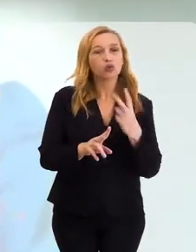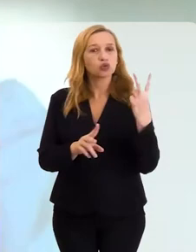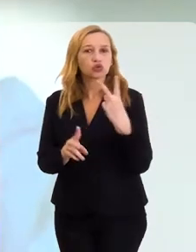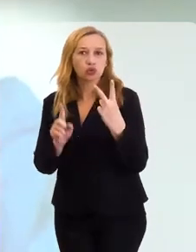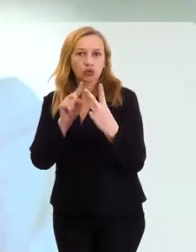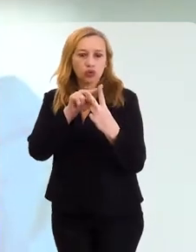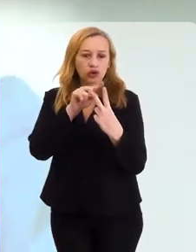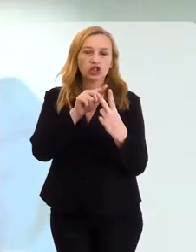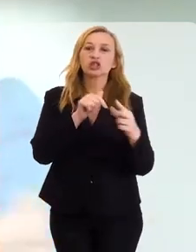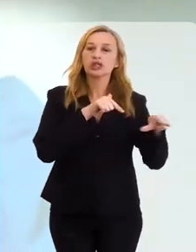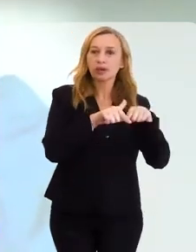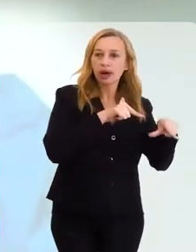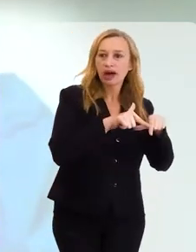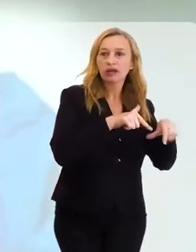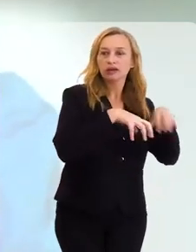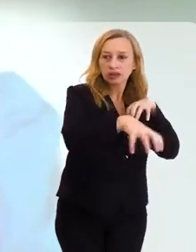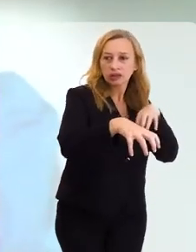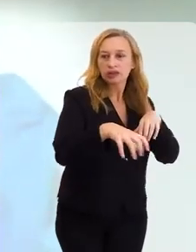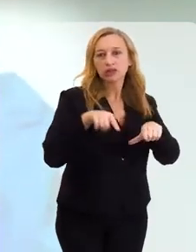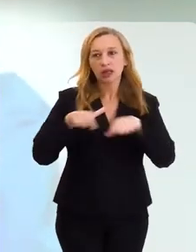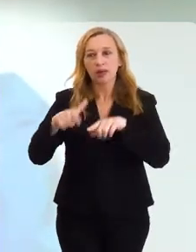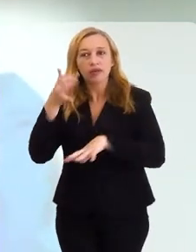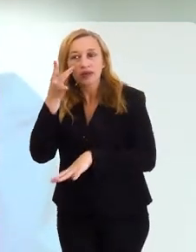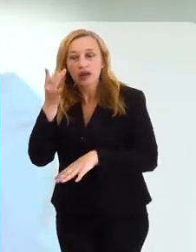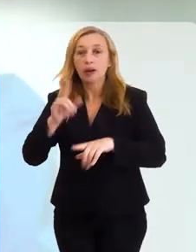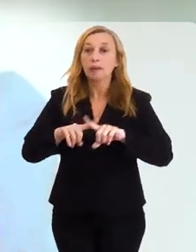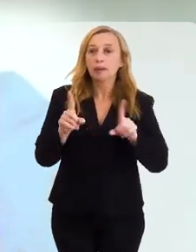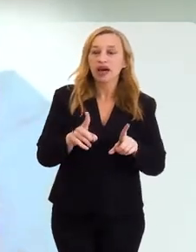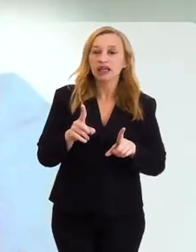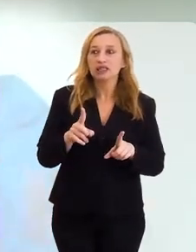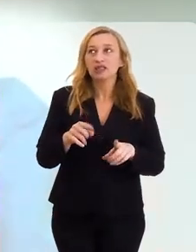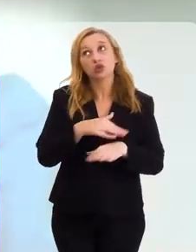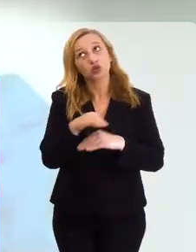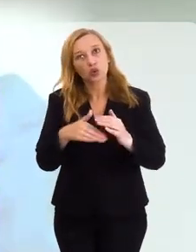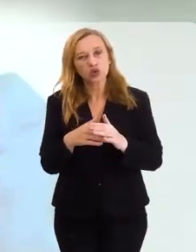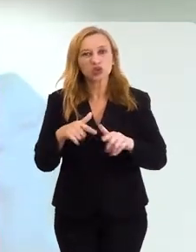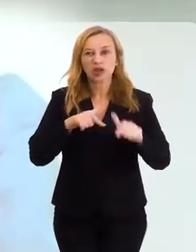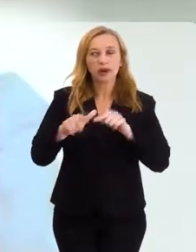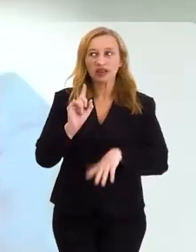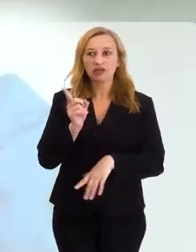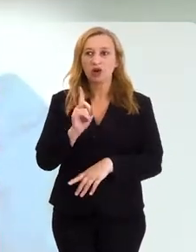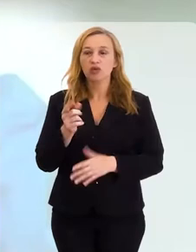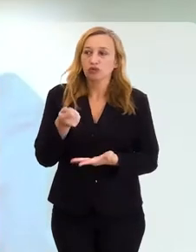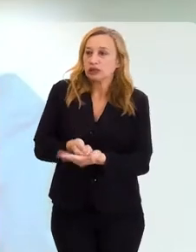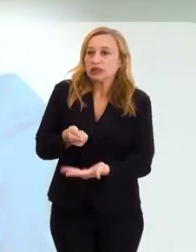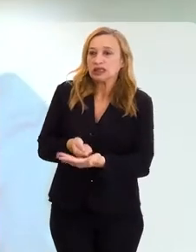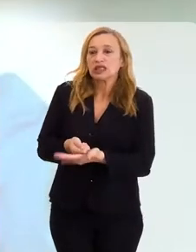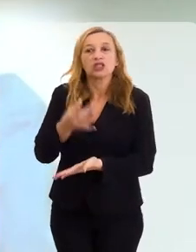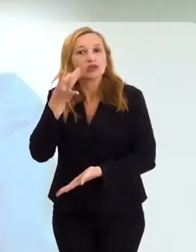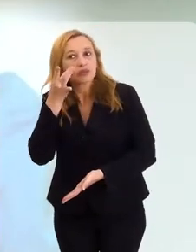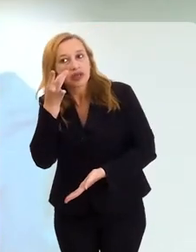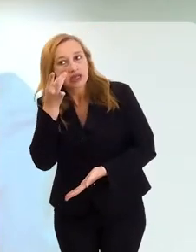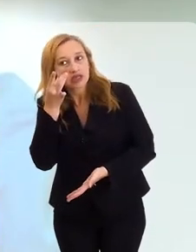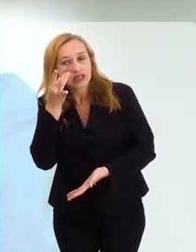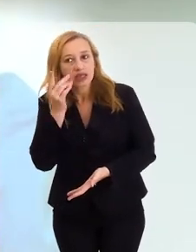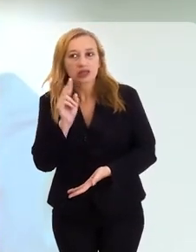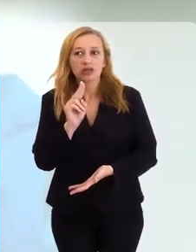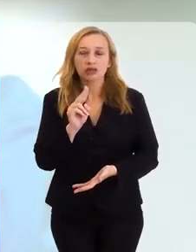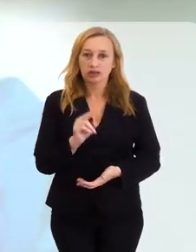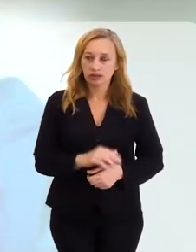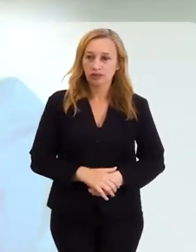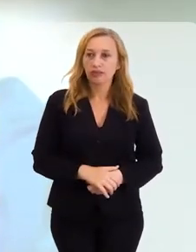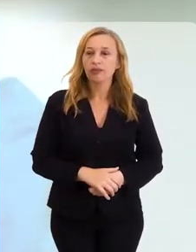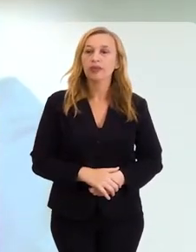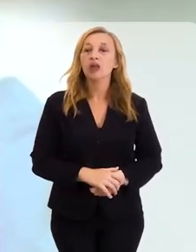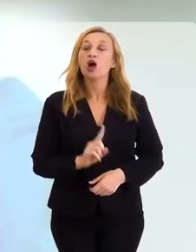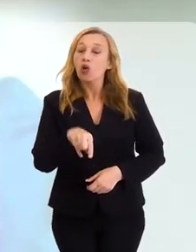podem ser feitos remotamente sem prejuízo de produtividade. Mas nem todos os trabalhos são assim, alguns exigem presença